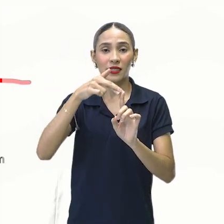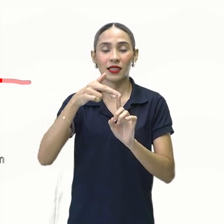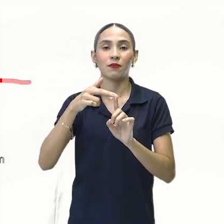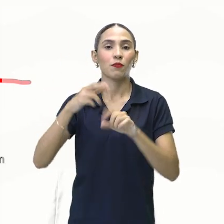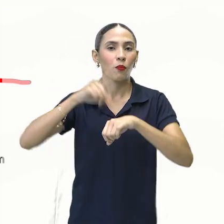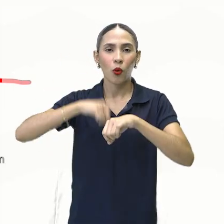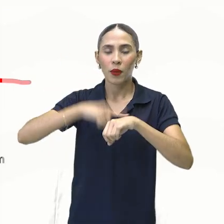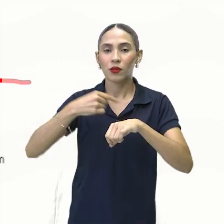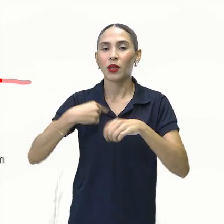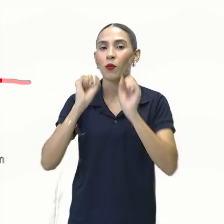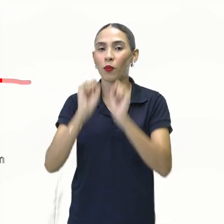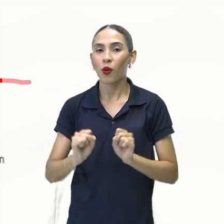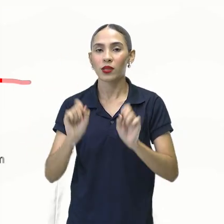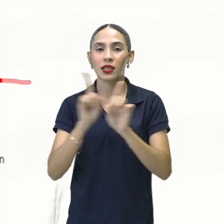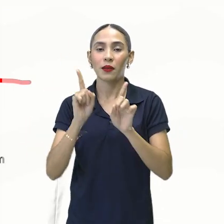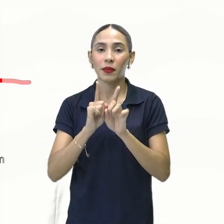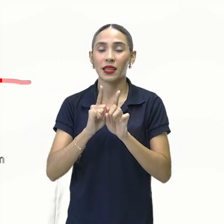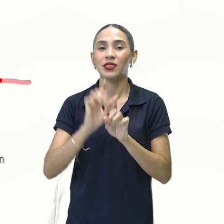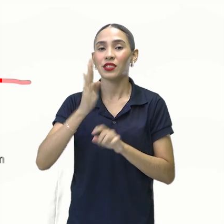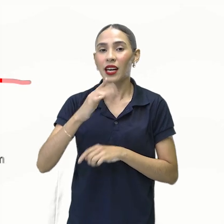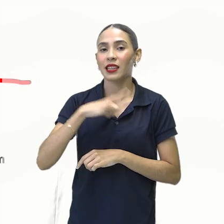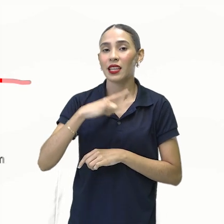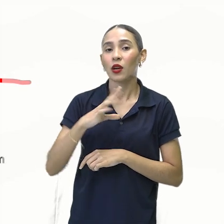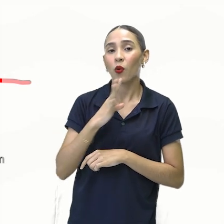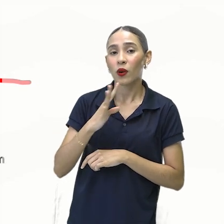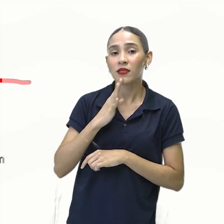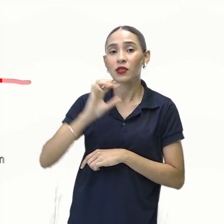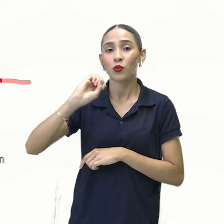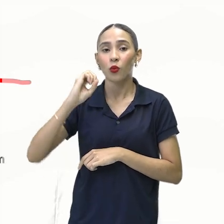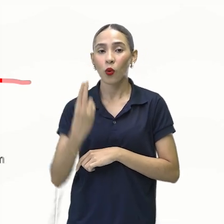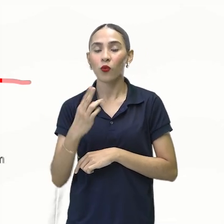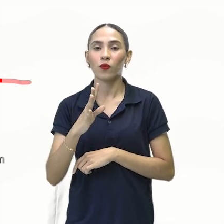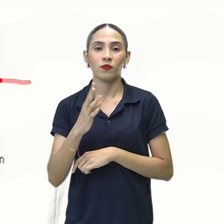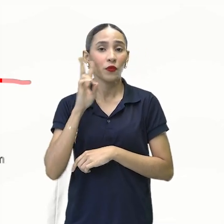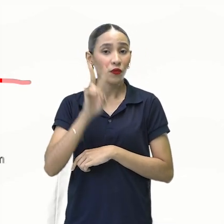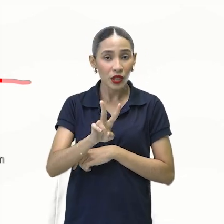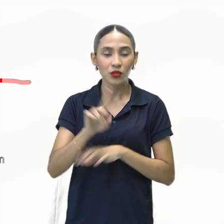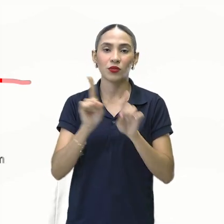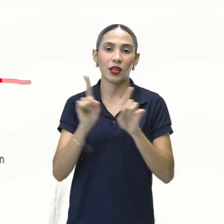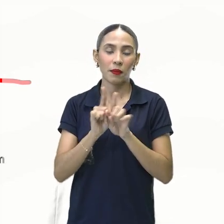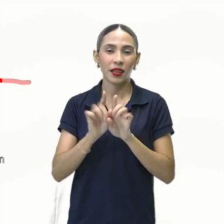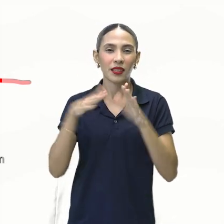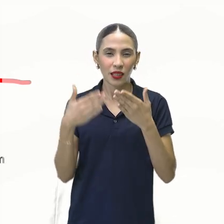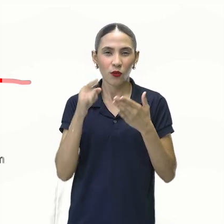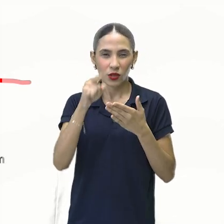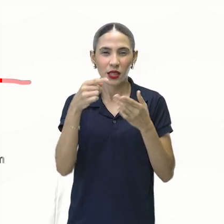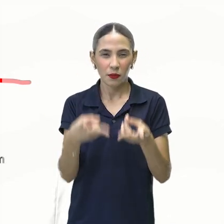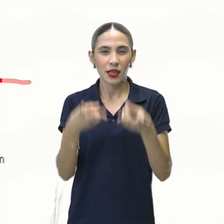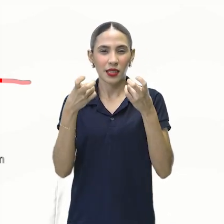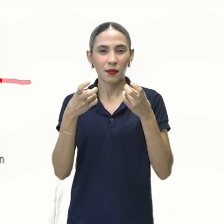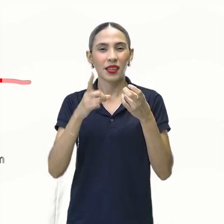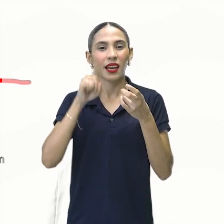algum momento eu possa ter conhecido, visto em algum lugar. Então, consegue perceber que é